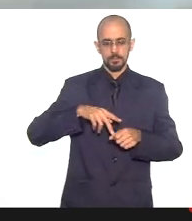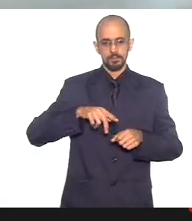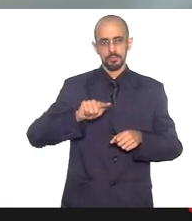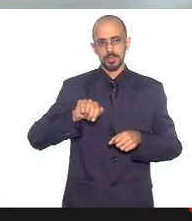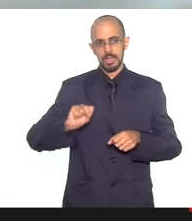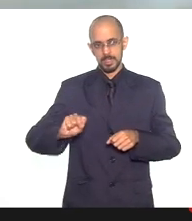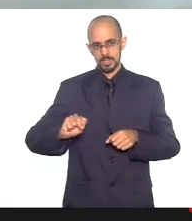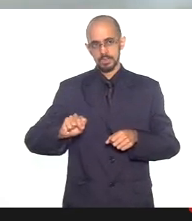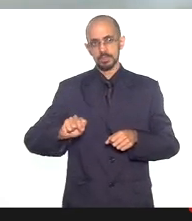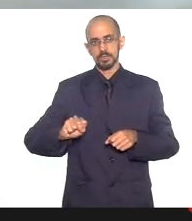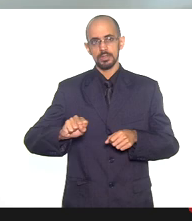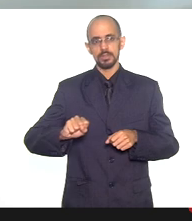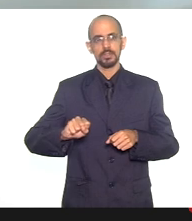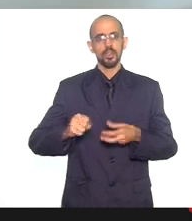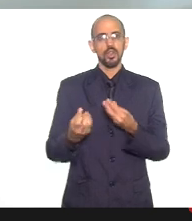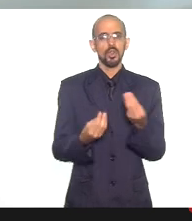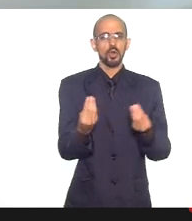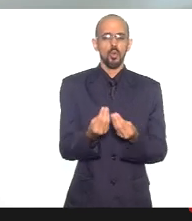E como se dá